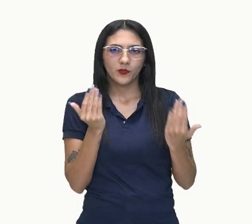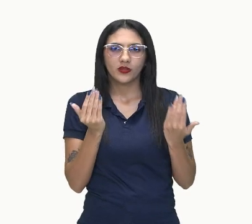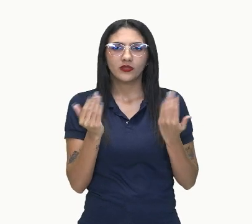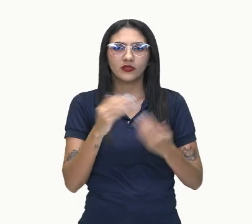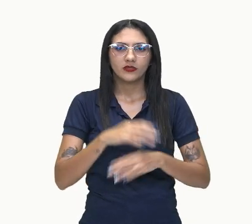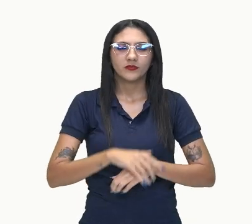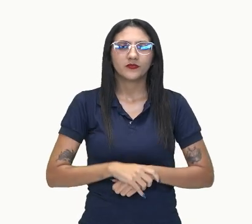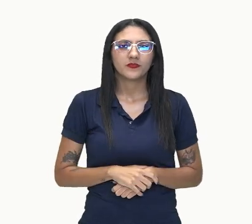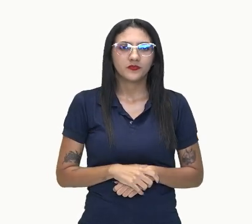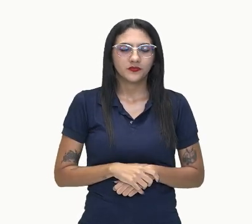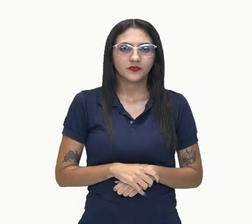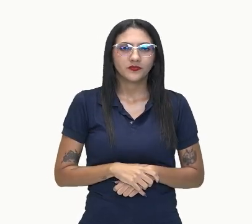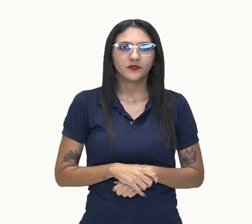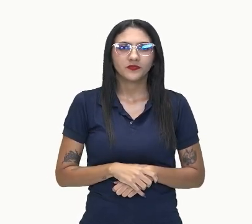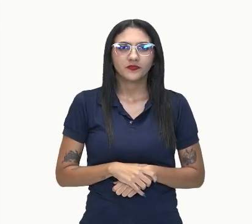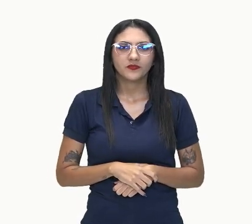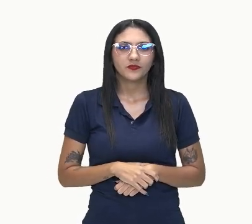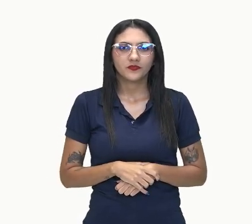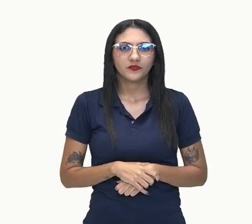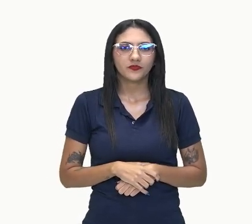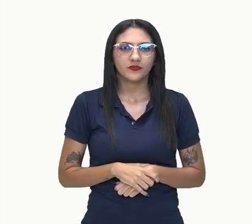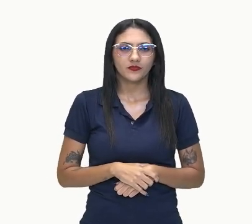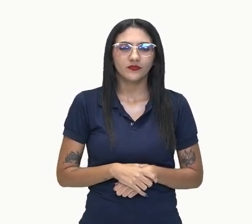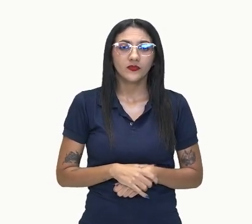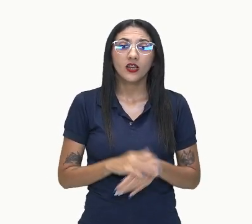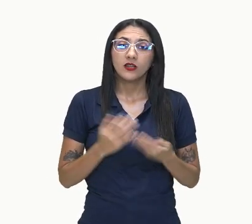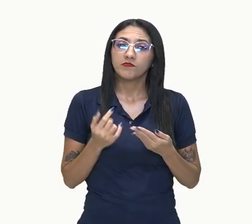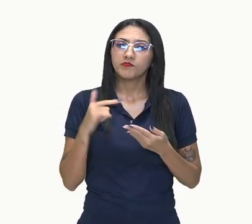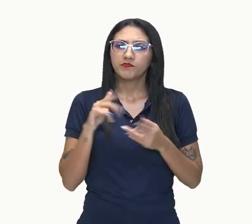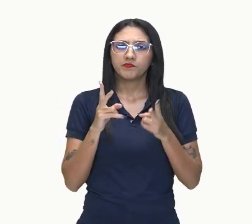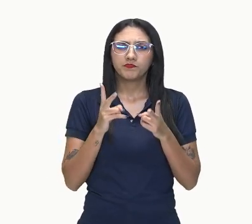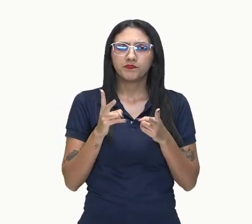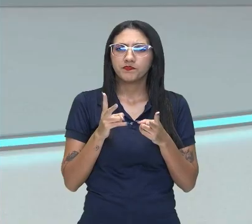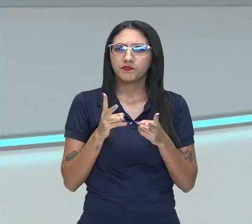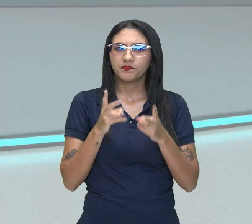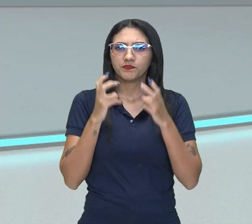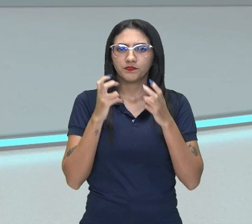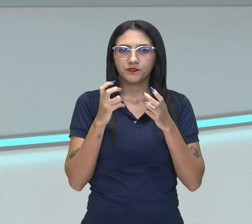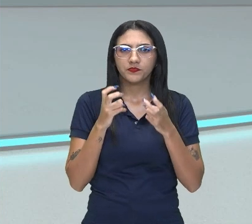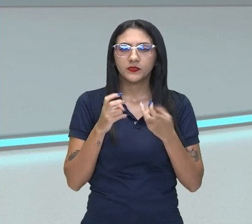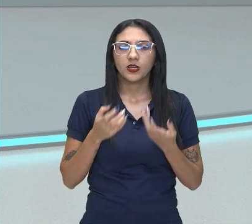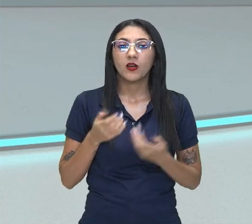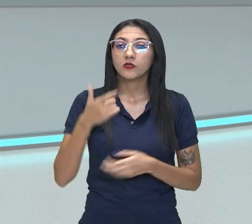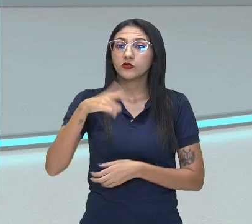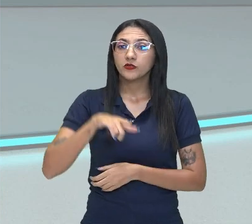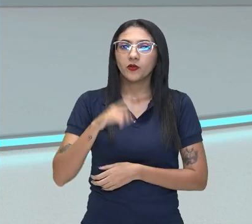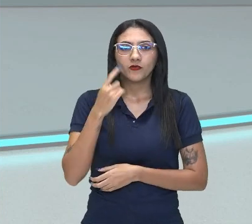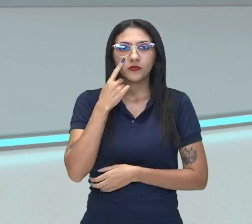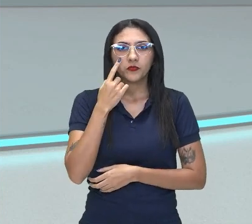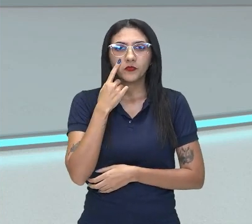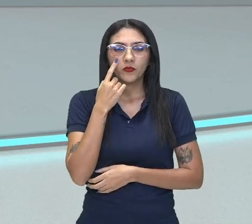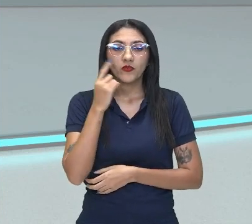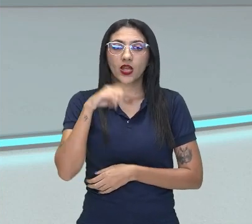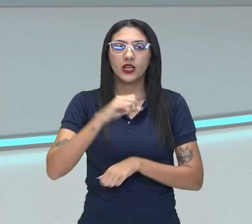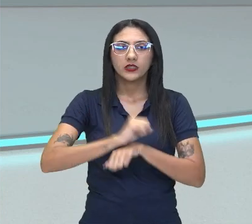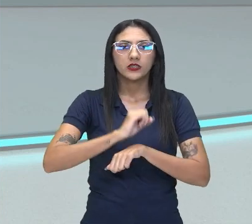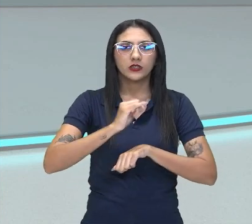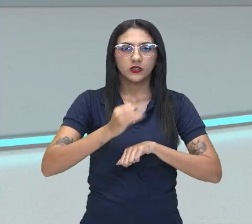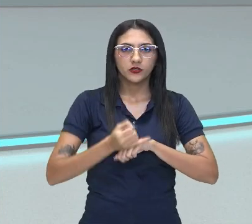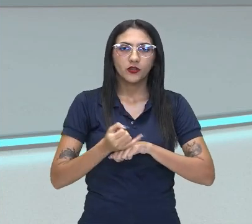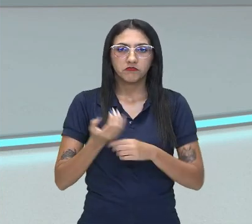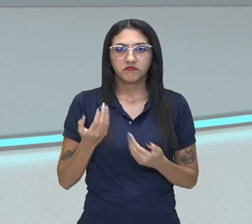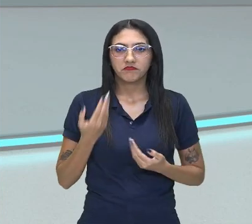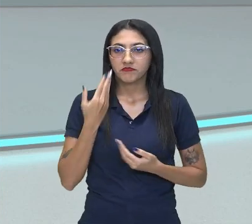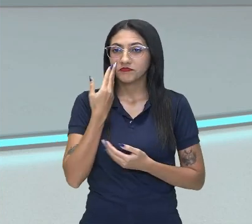Janeiro, ok? E como vocês podem observar aqui, ó, mais um exemplo com long adjectives. Eu tenho aqui o meu